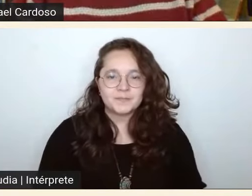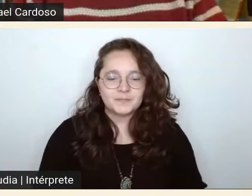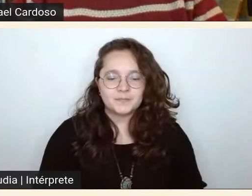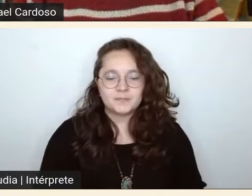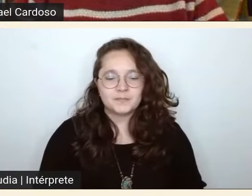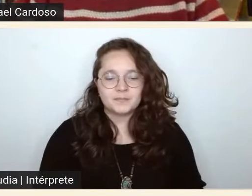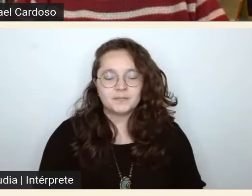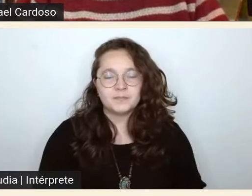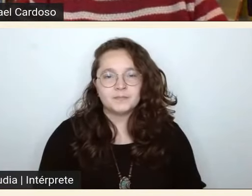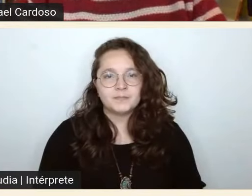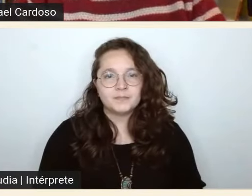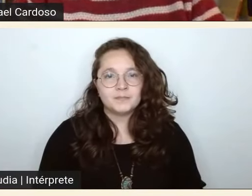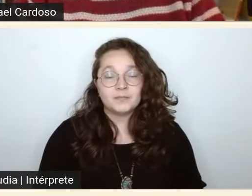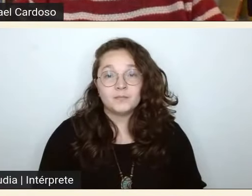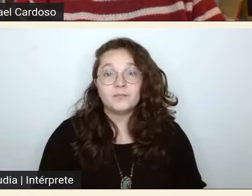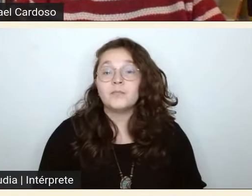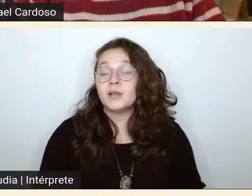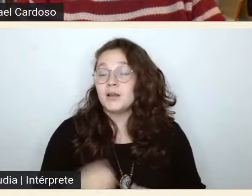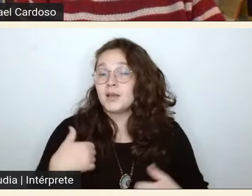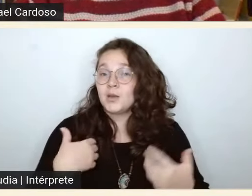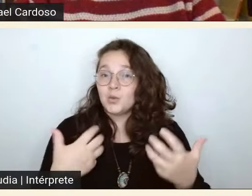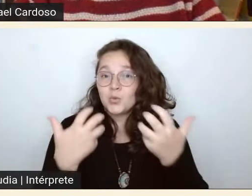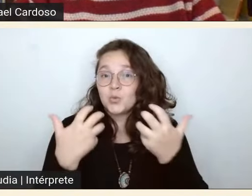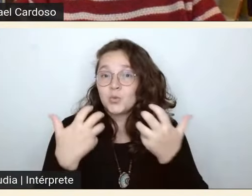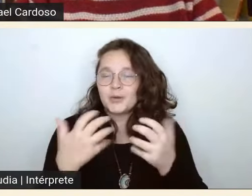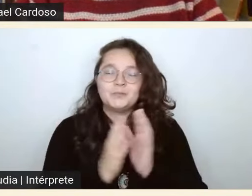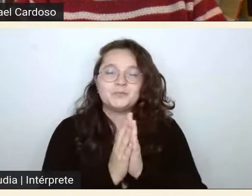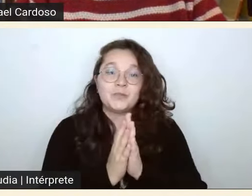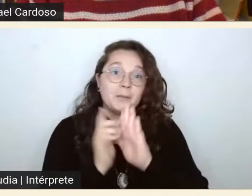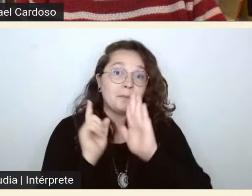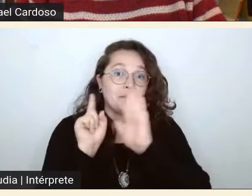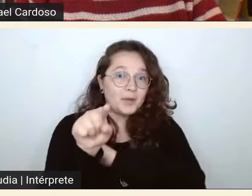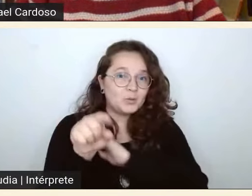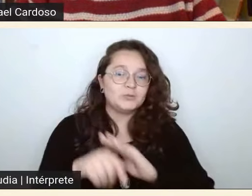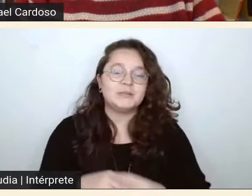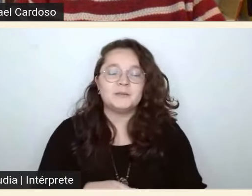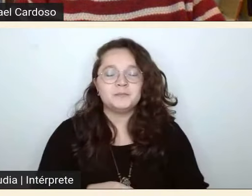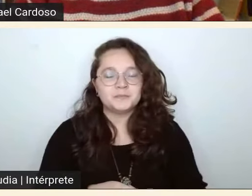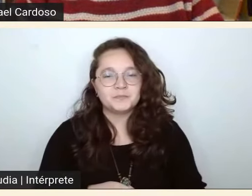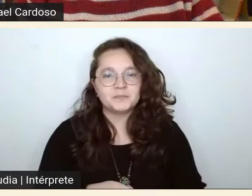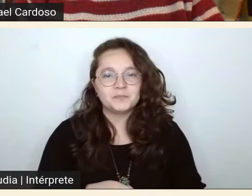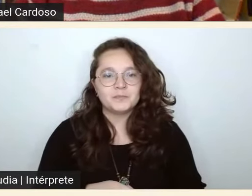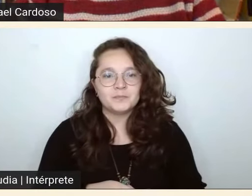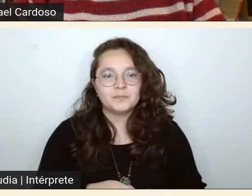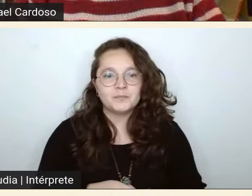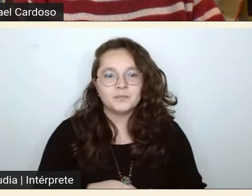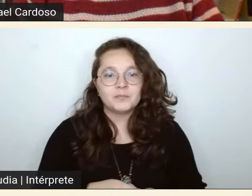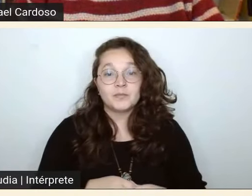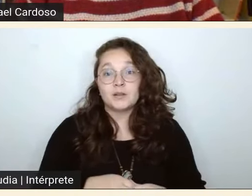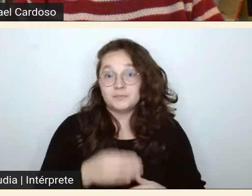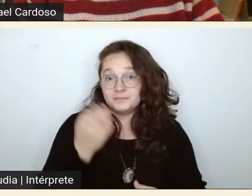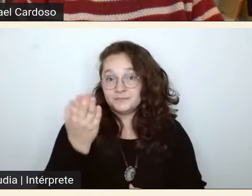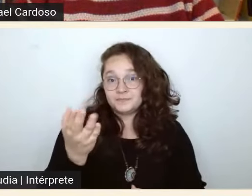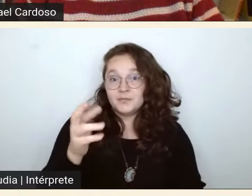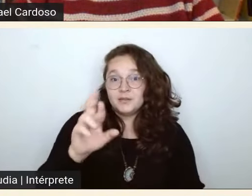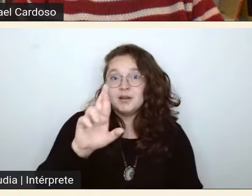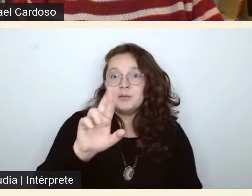Eu gostaria de começar... uma pergunta aqui para o